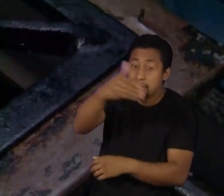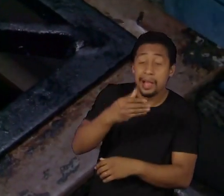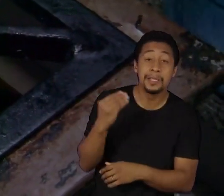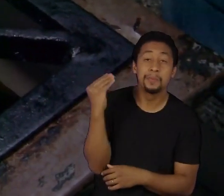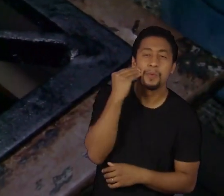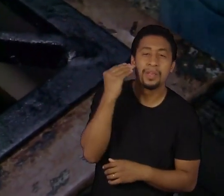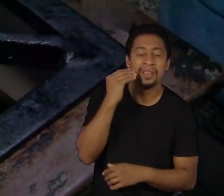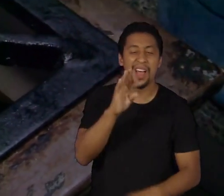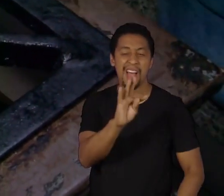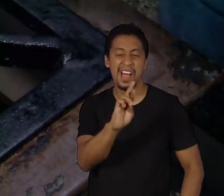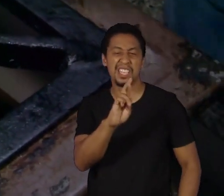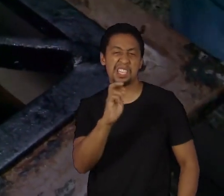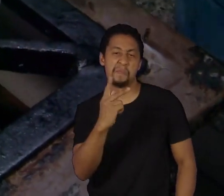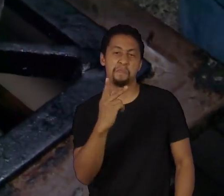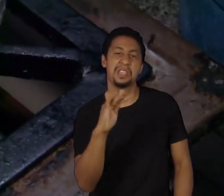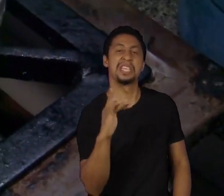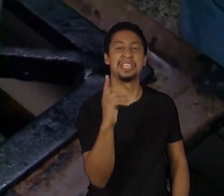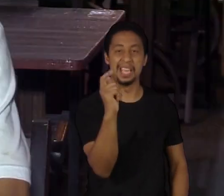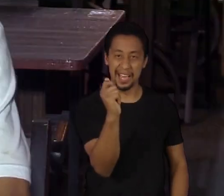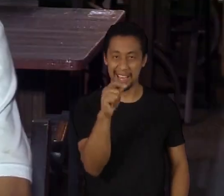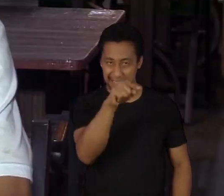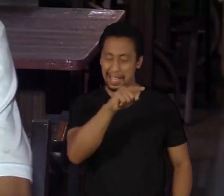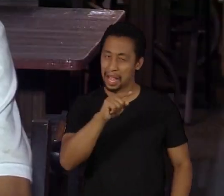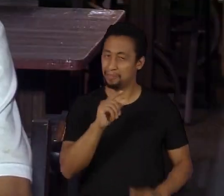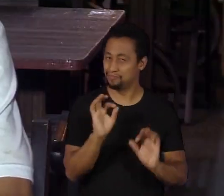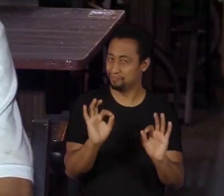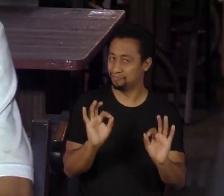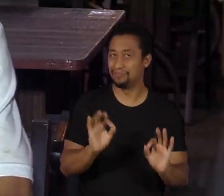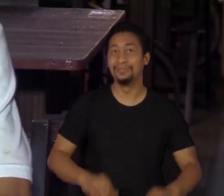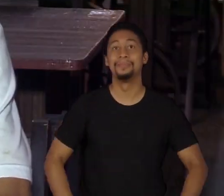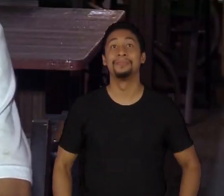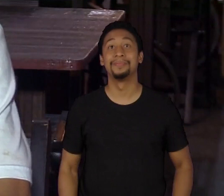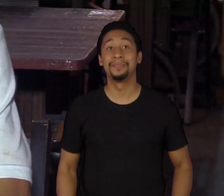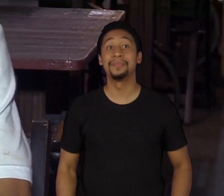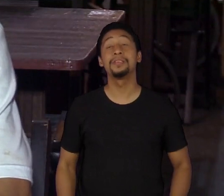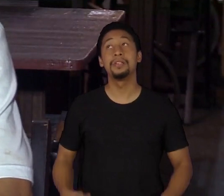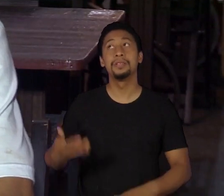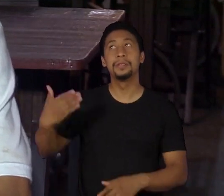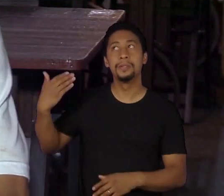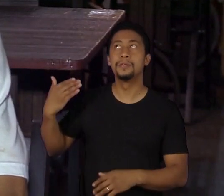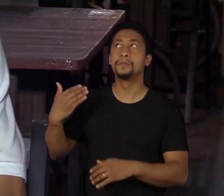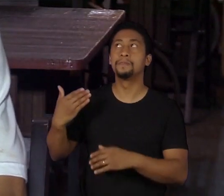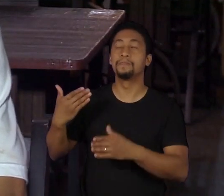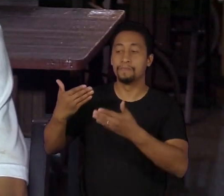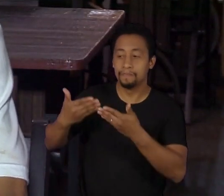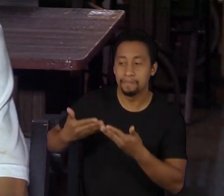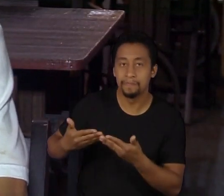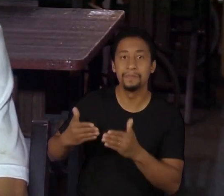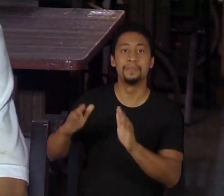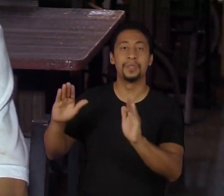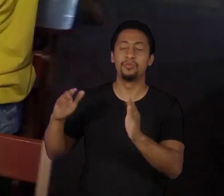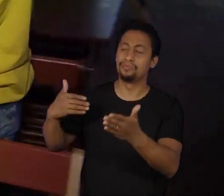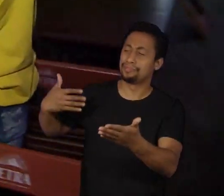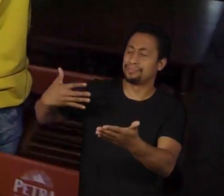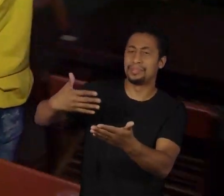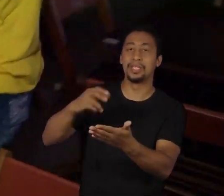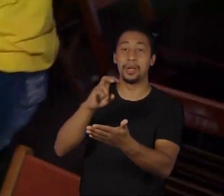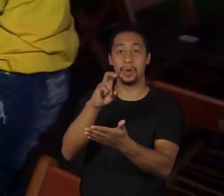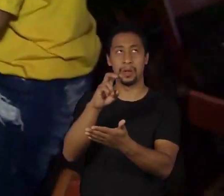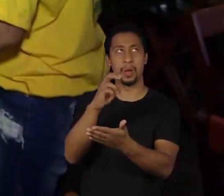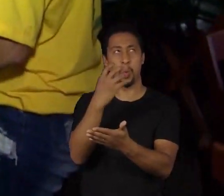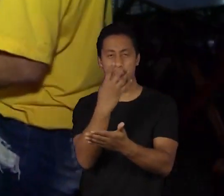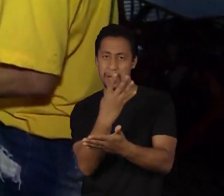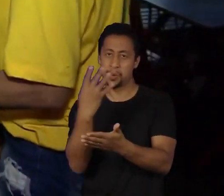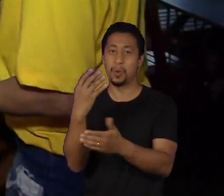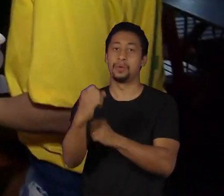Léo, que é sensacional. 1979, dia 20 de janeiro, inaugurou e hoje está com 44 anos. A história da